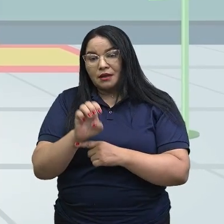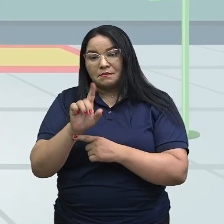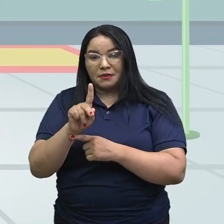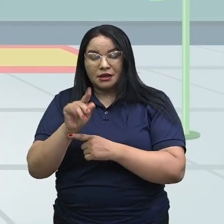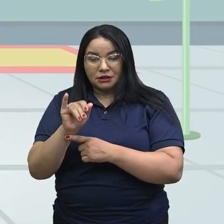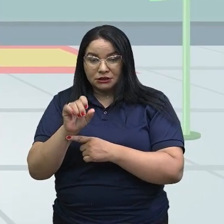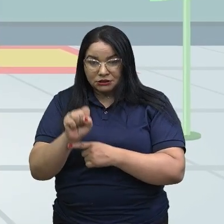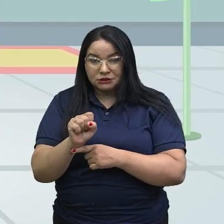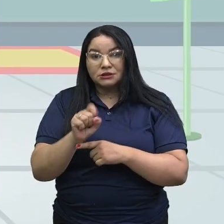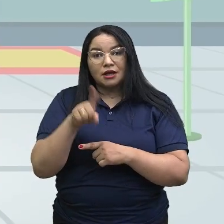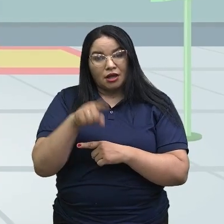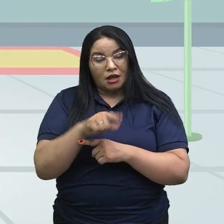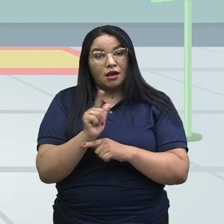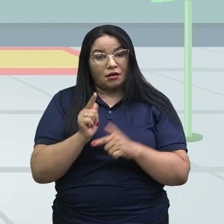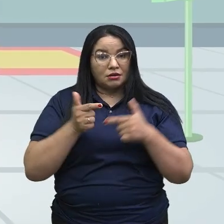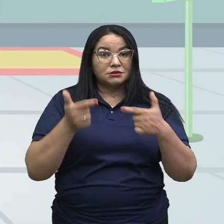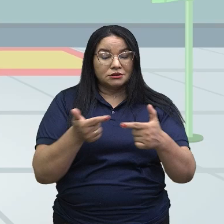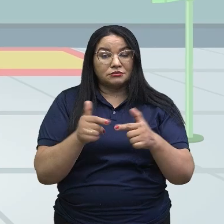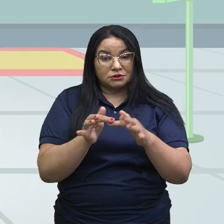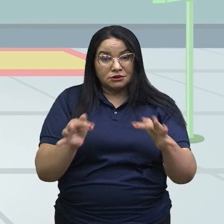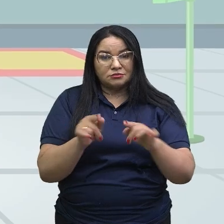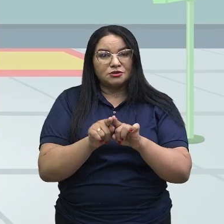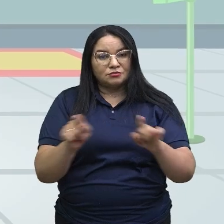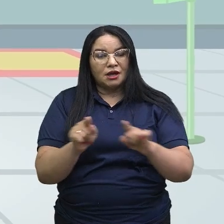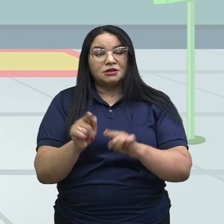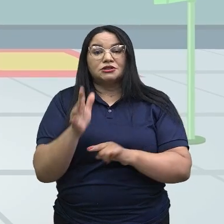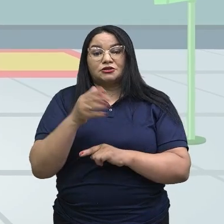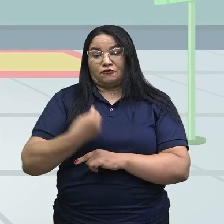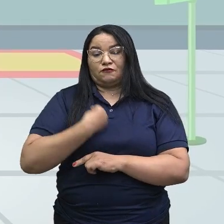uma atitude simples que salva vidas.